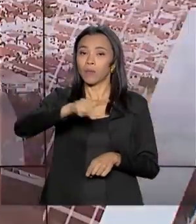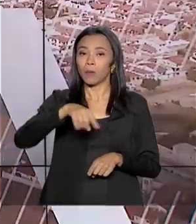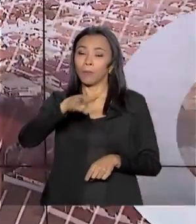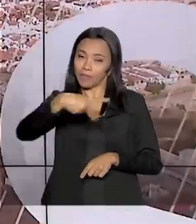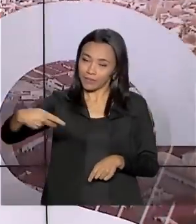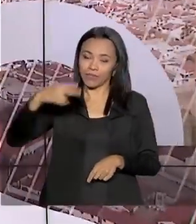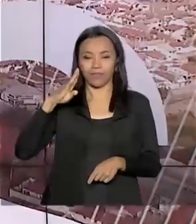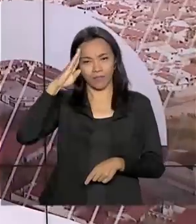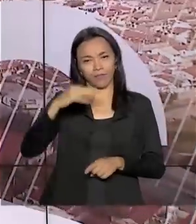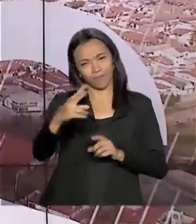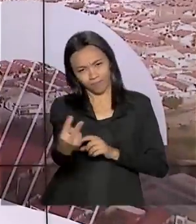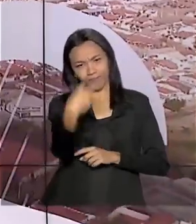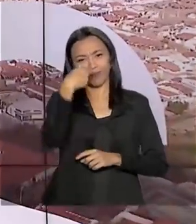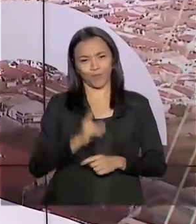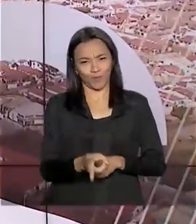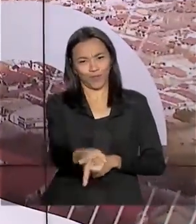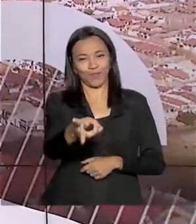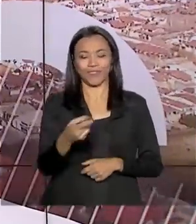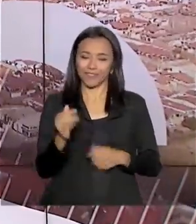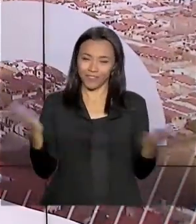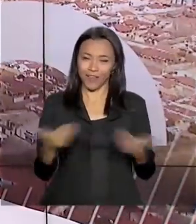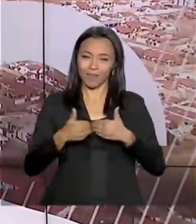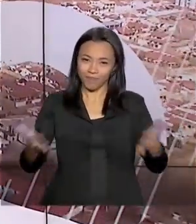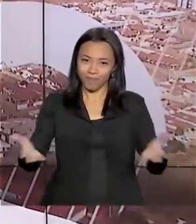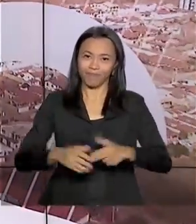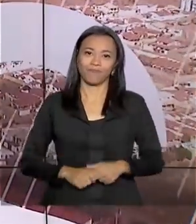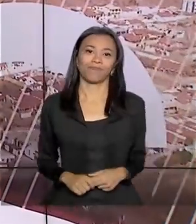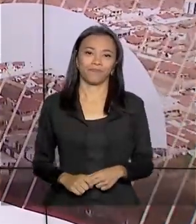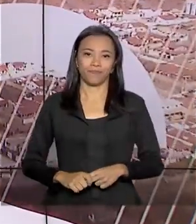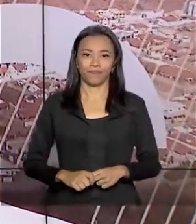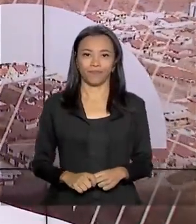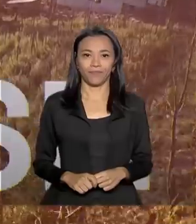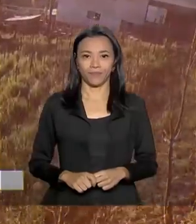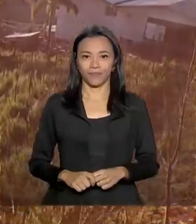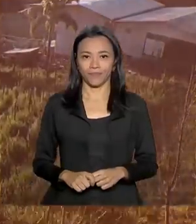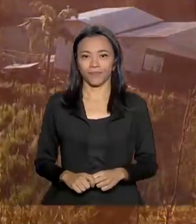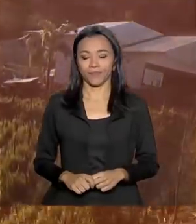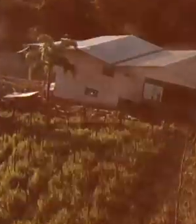fique com a gente o brasil em dia já está no ar